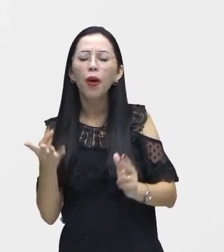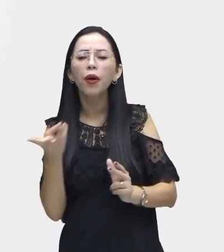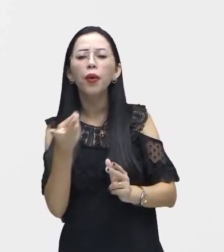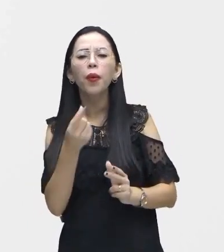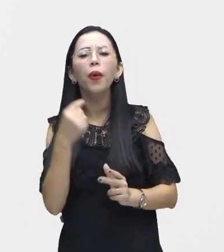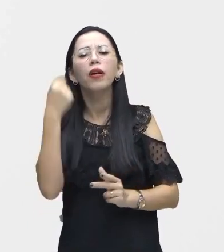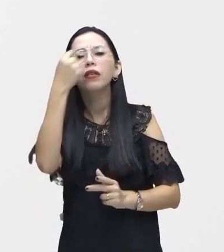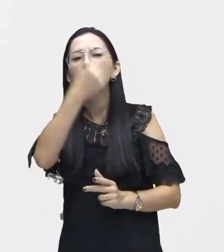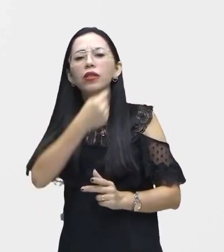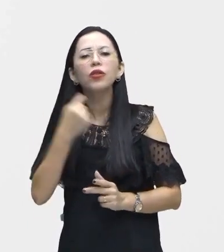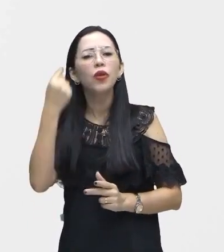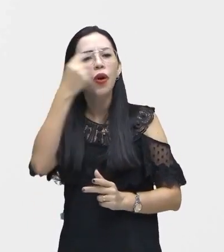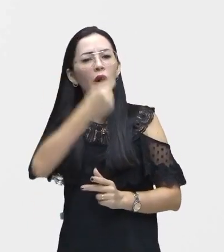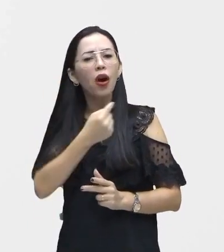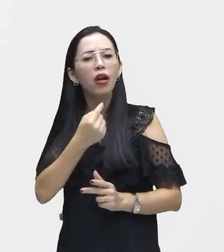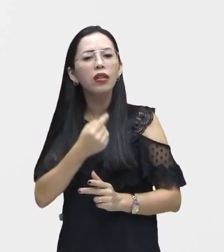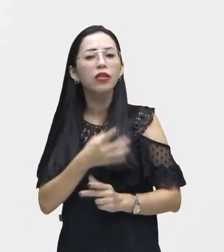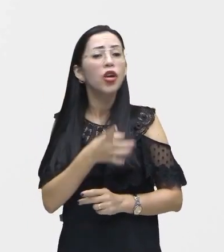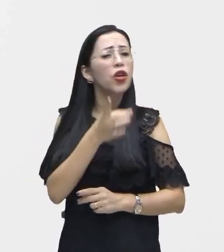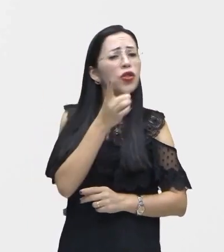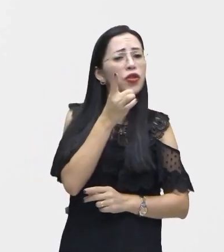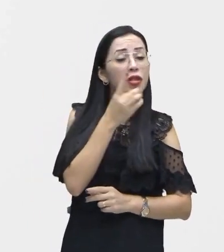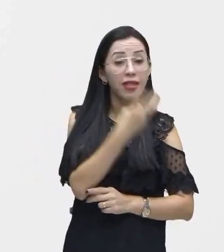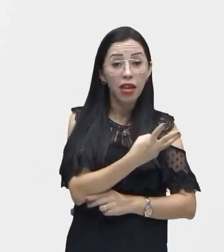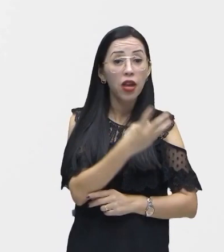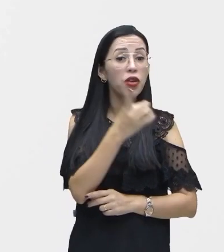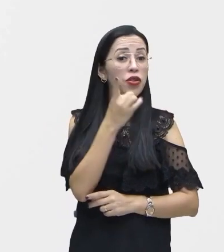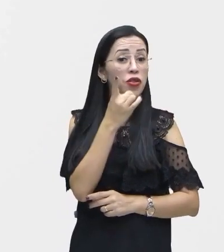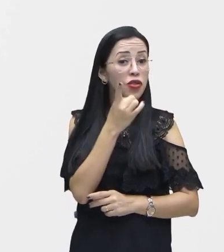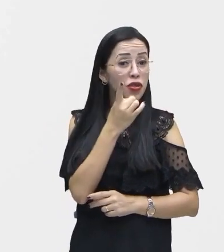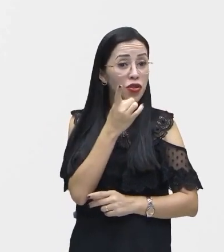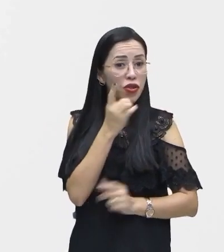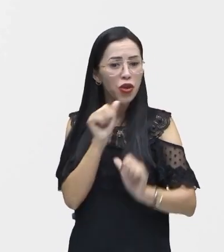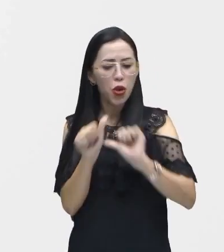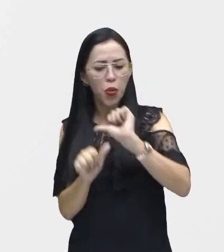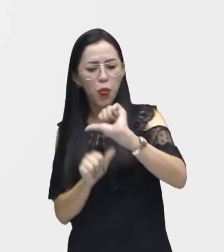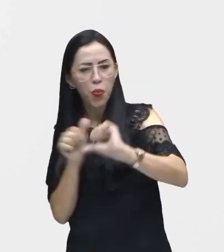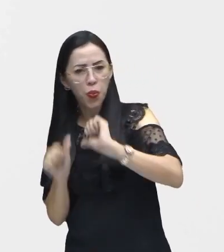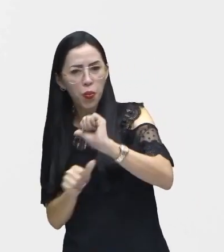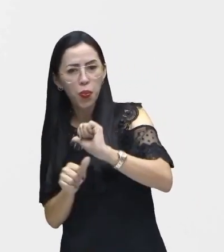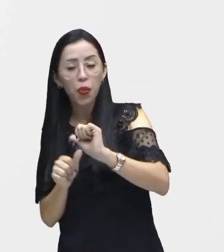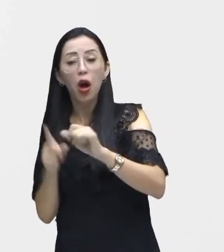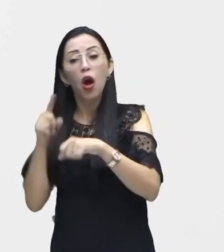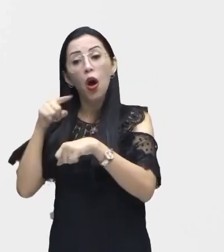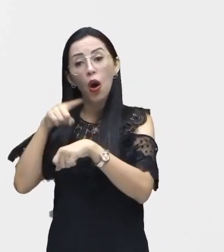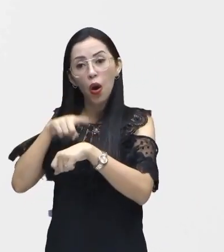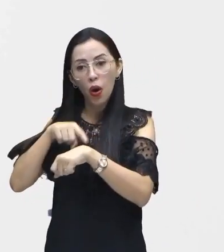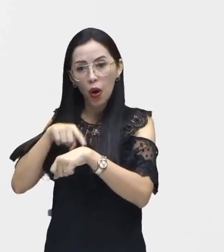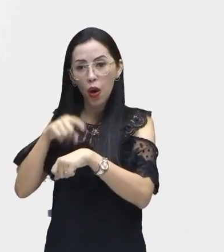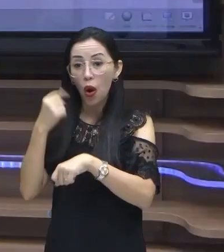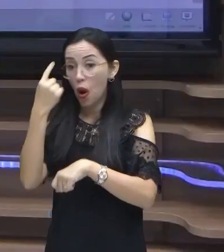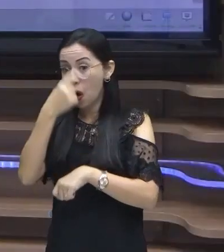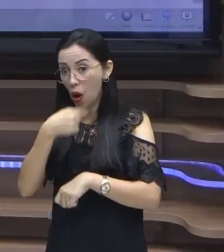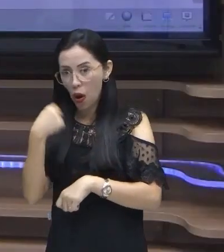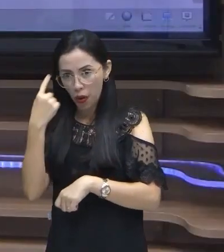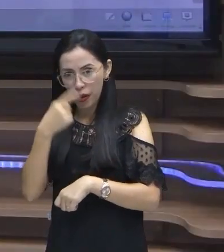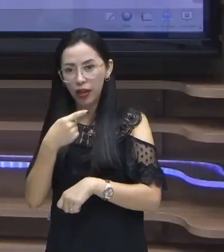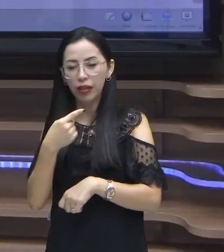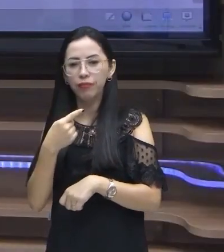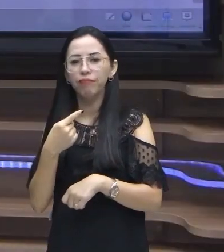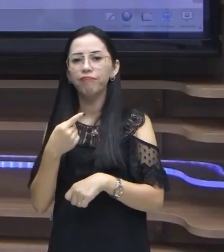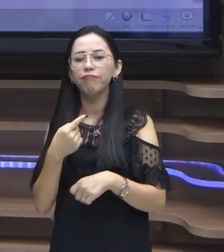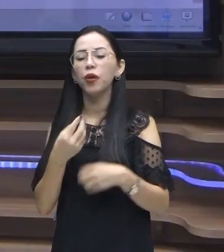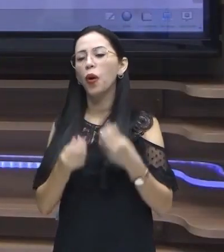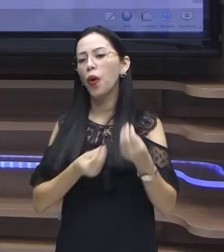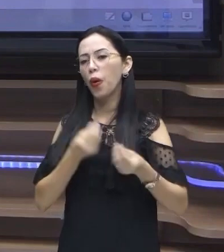horas, letra C, 72 ou letra D, 73 horas. Aqui comigo. Nesse